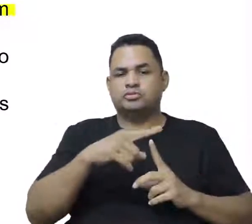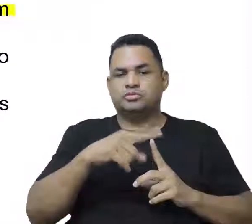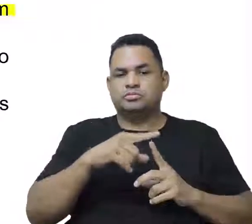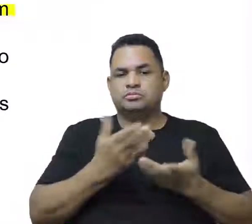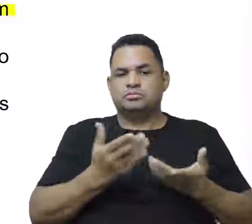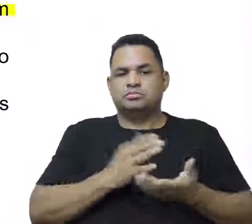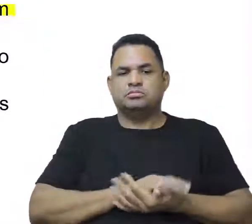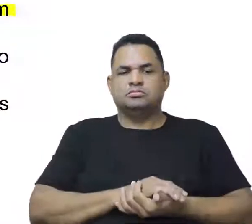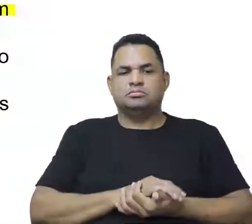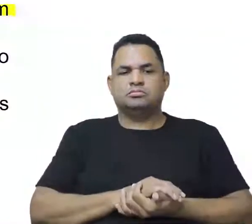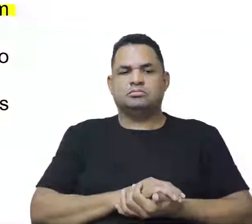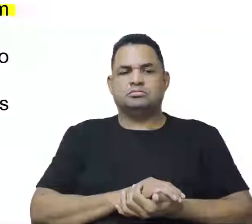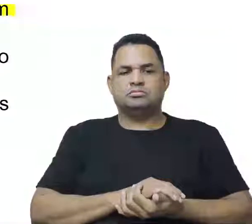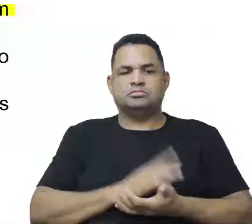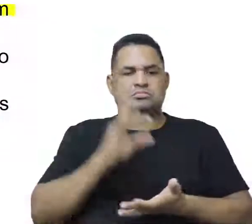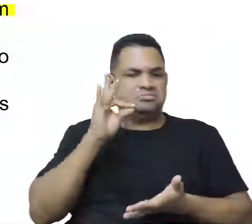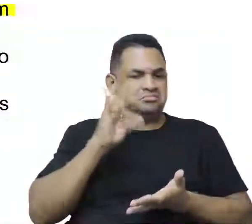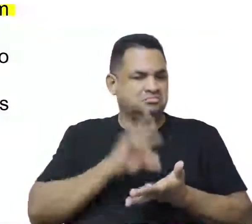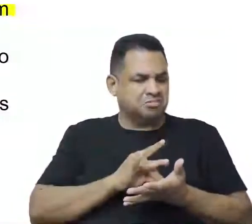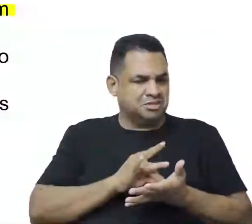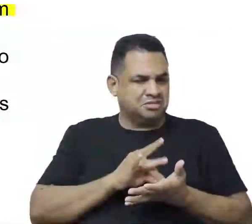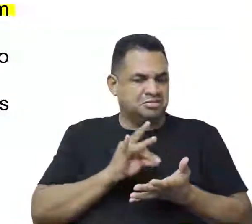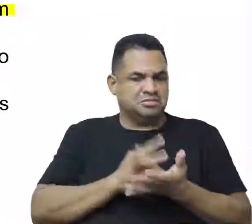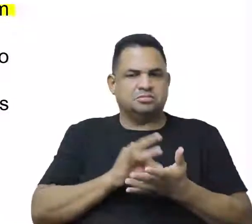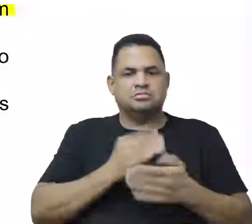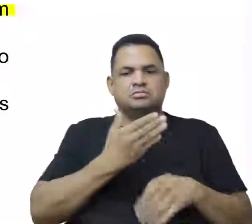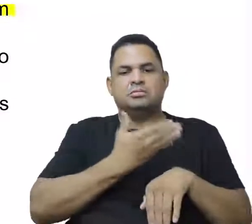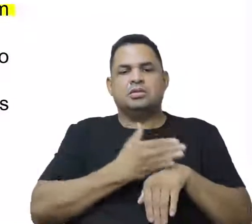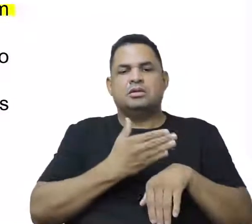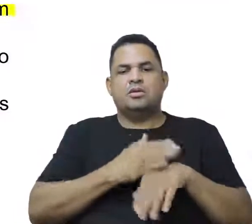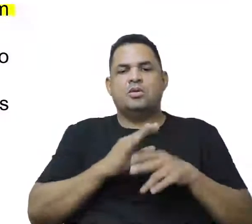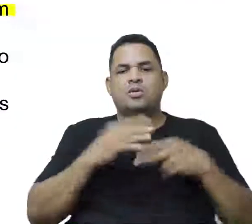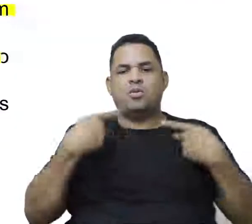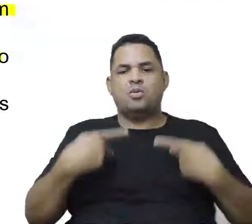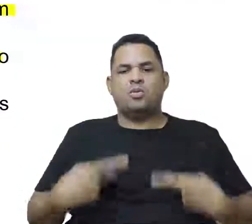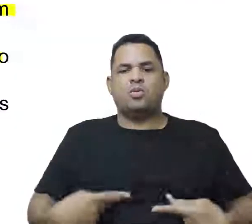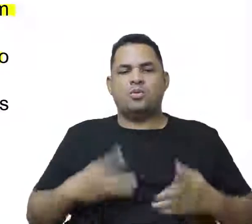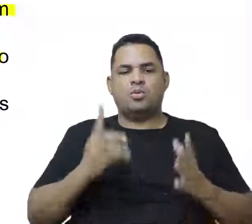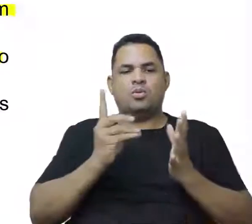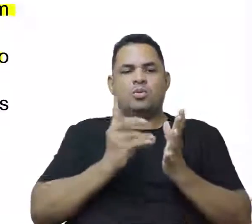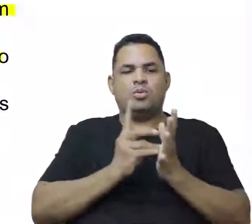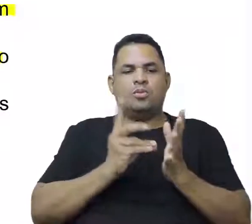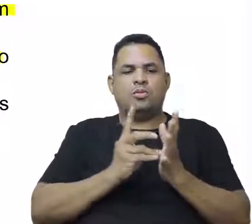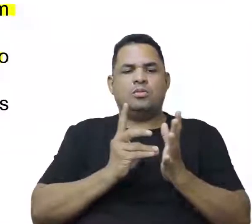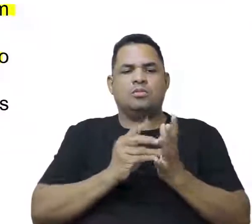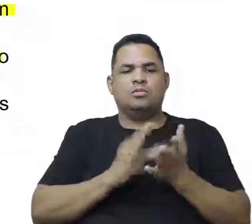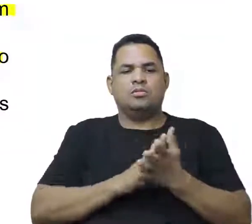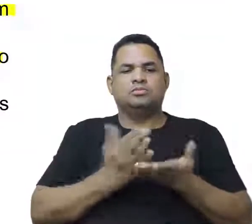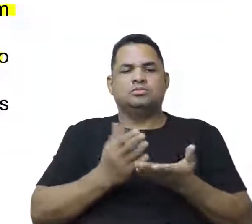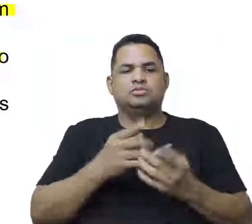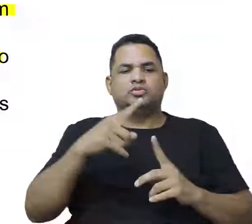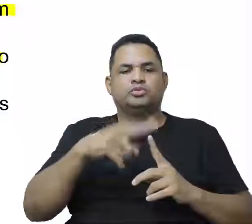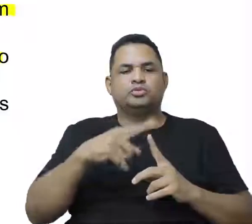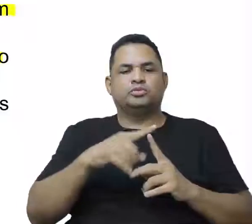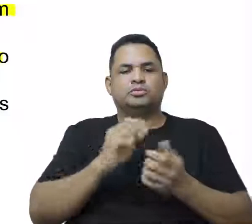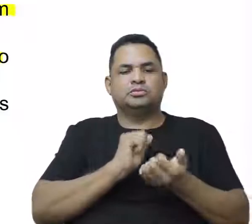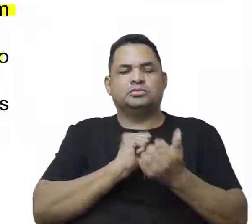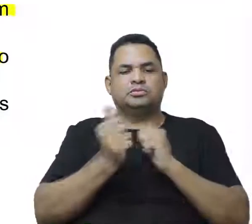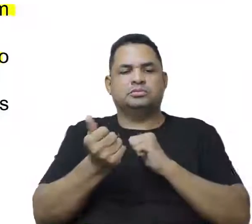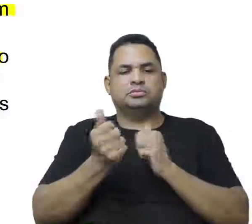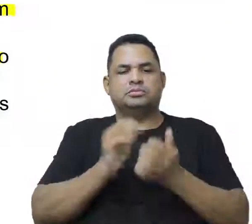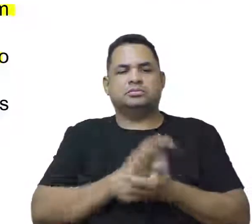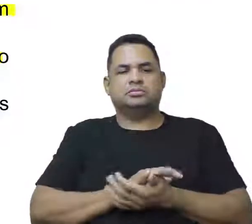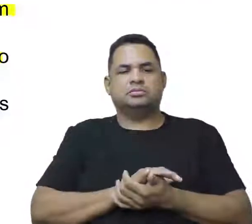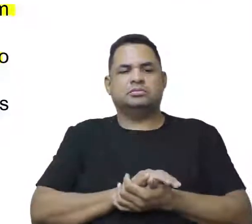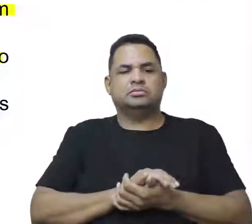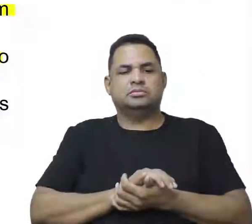modalidades. Letra D, legitimação das práticas corporais indígenas como modalidade esportiva.